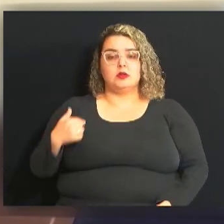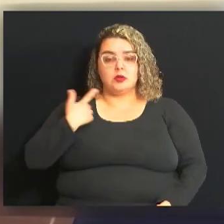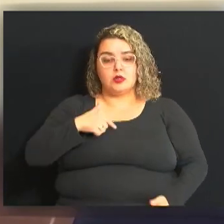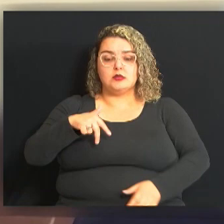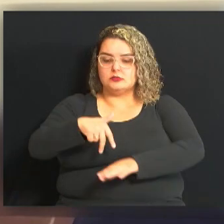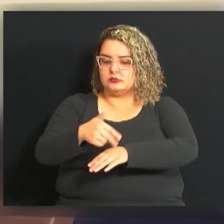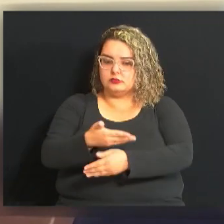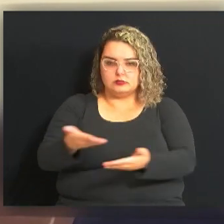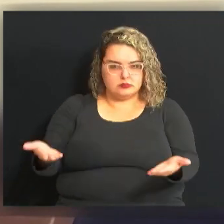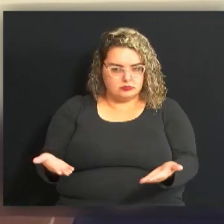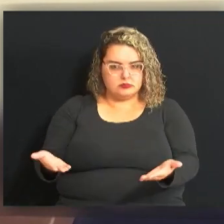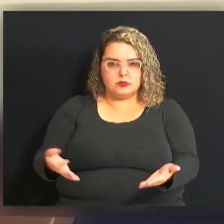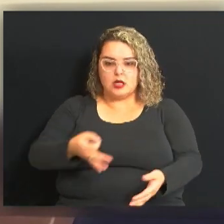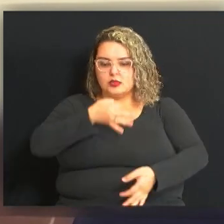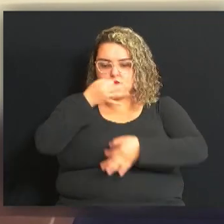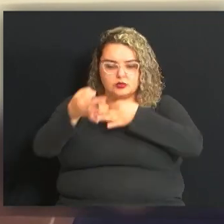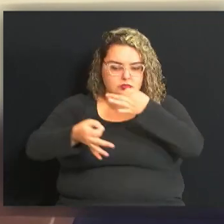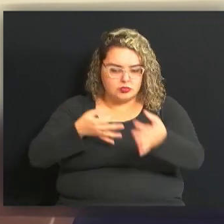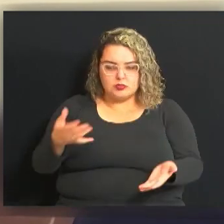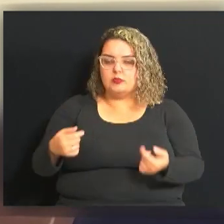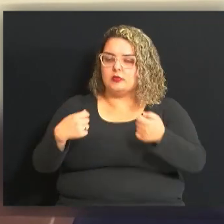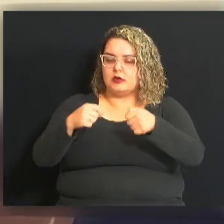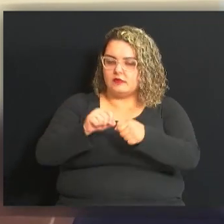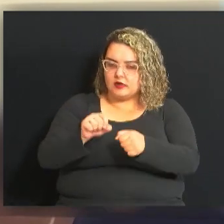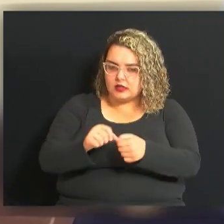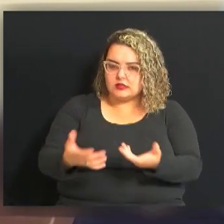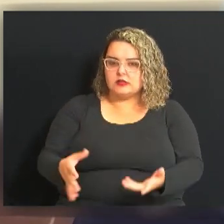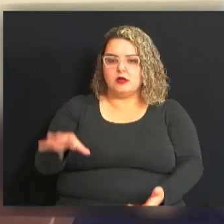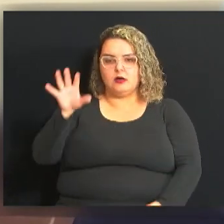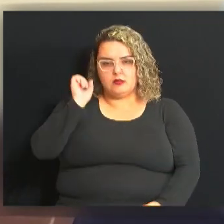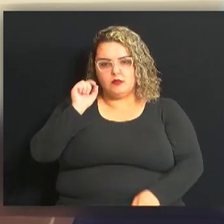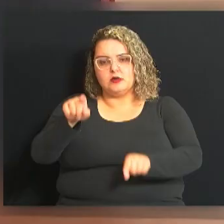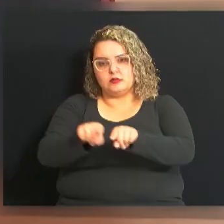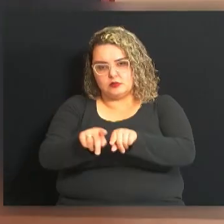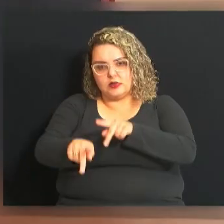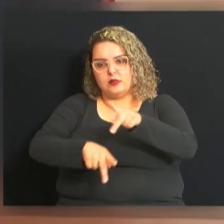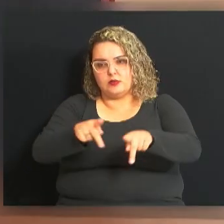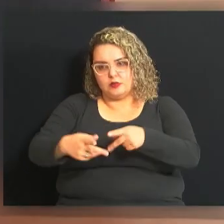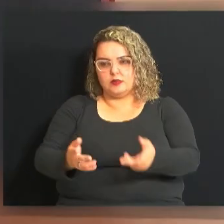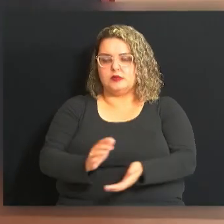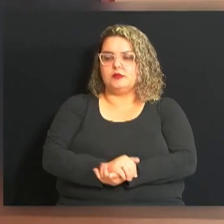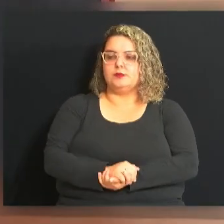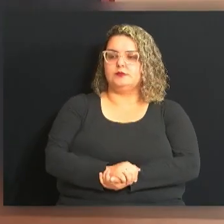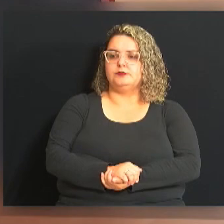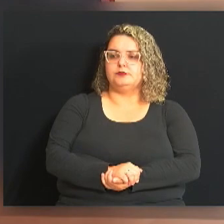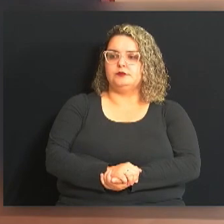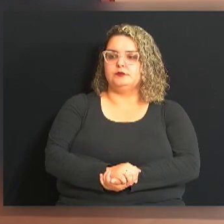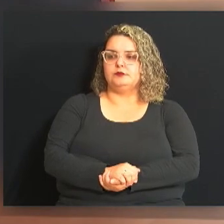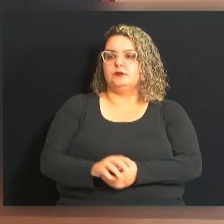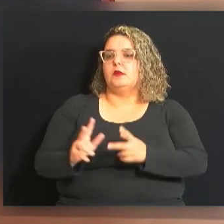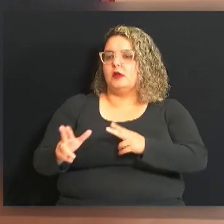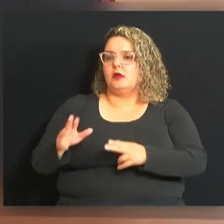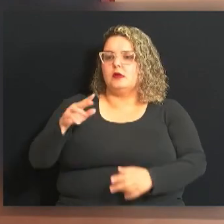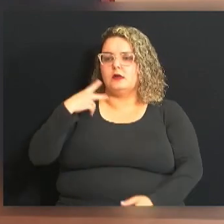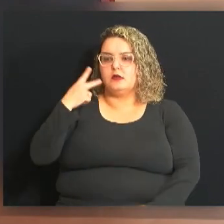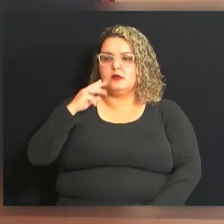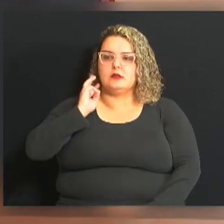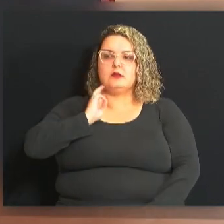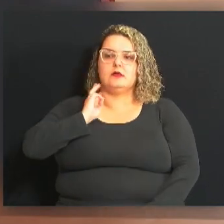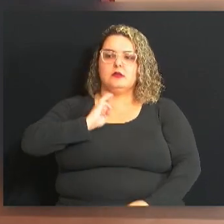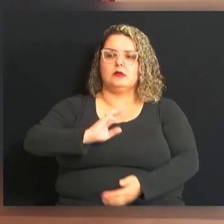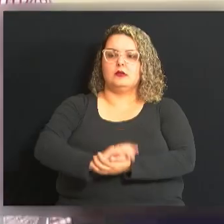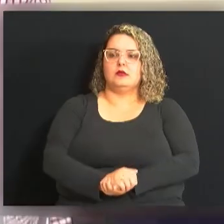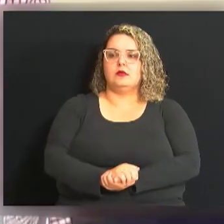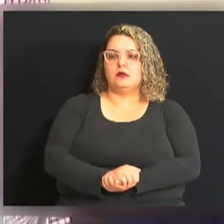fazer esse trabalho, ouvindo também a população de Campinas. Dizer as mesmas palavras do Cecílio,